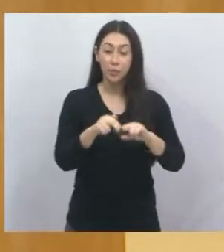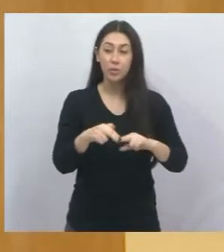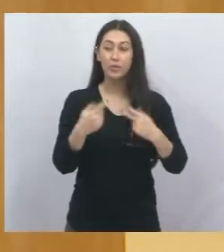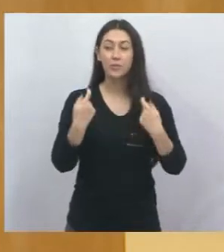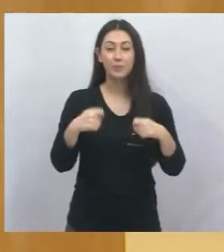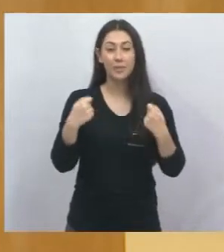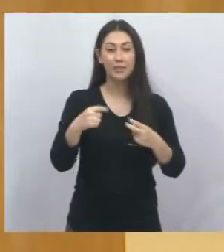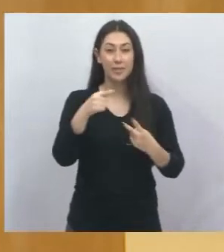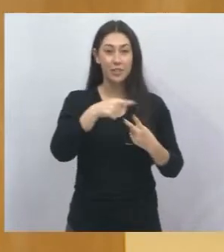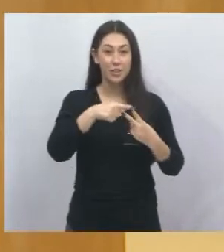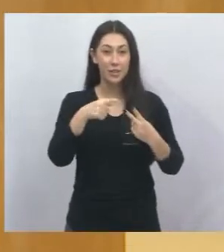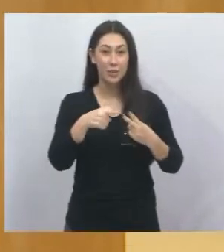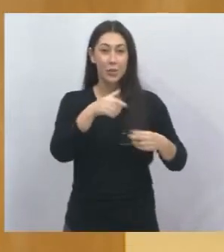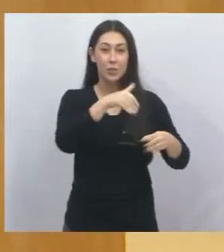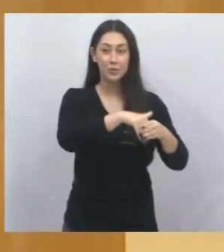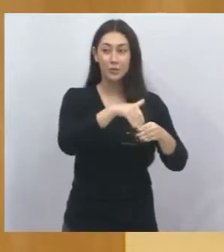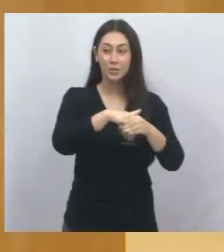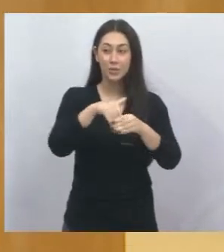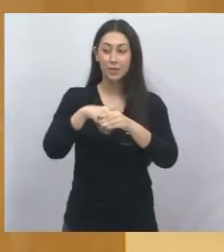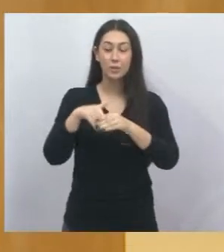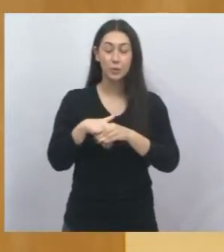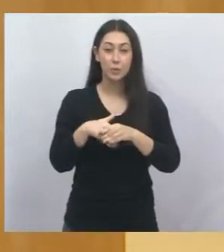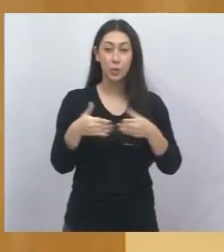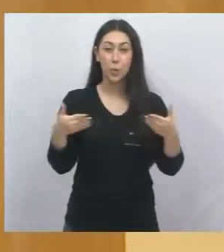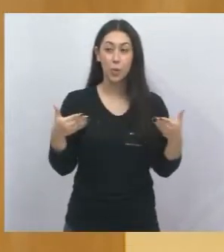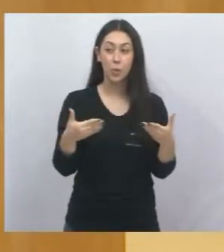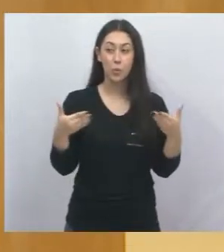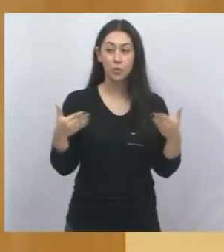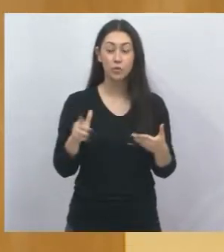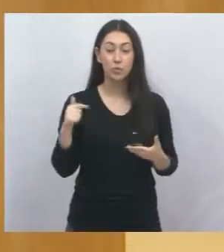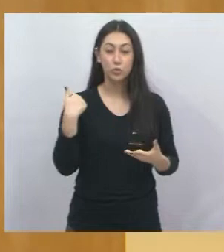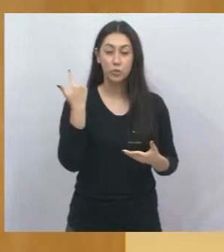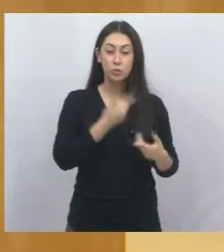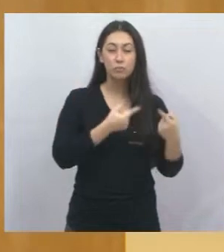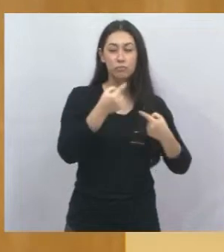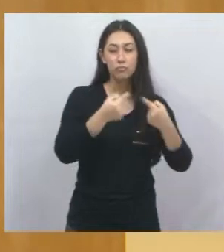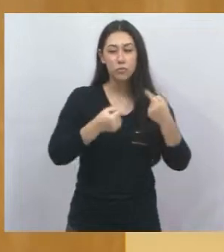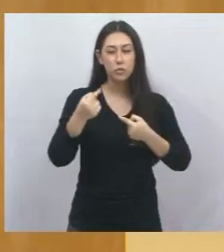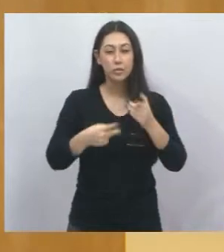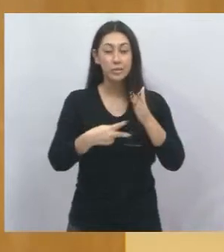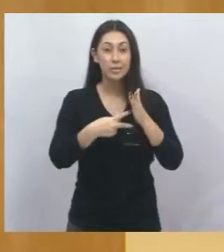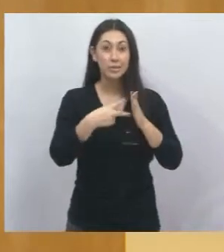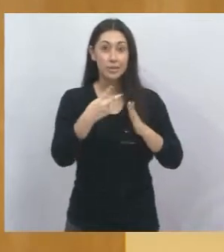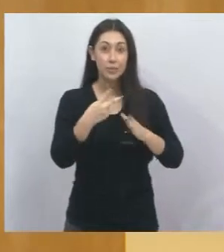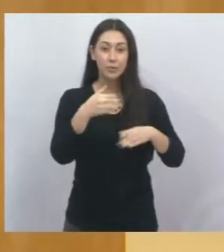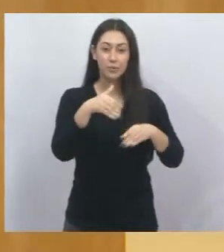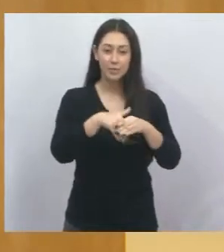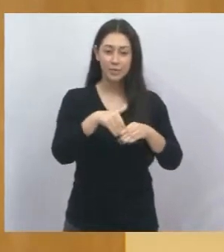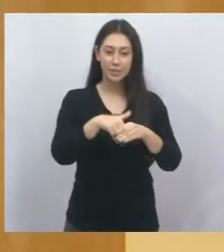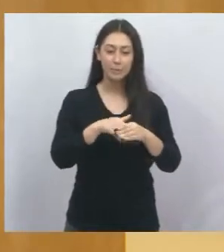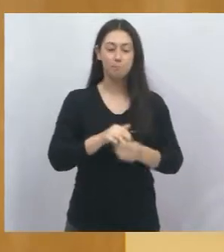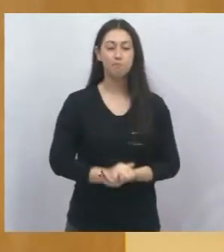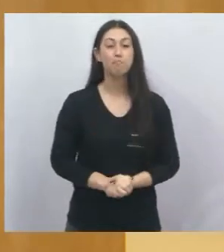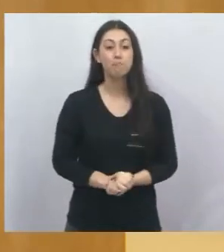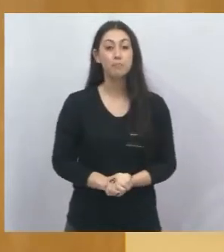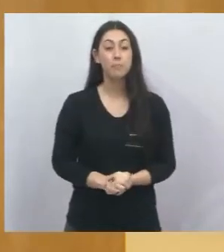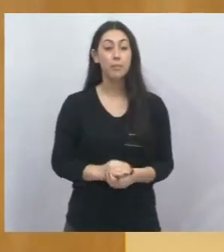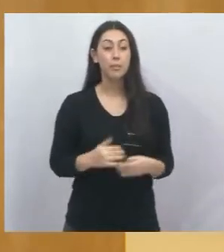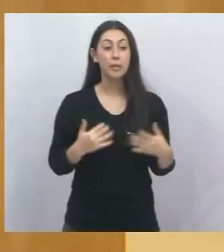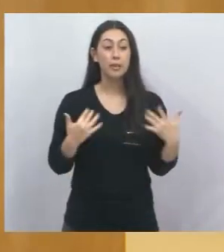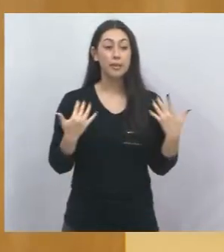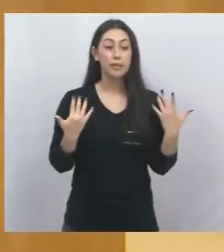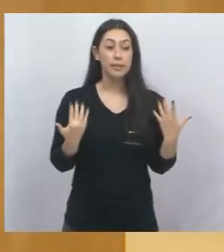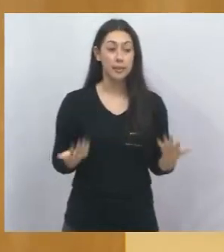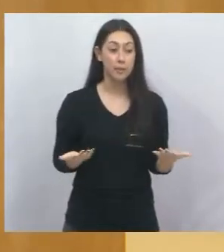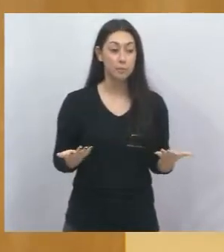2 votações. Então, hoje nós estamos discutindo a segunda votação. Bom,